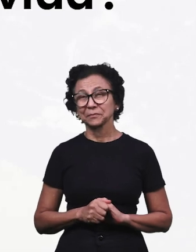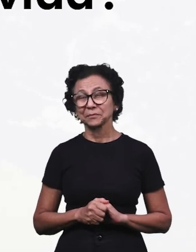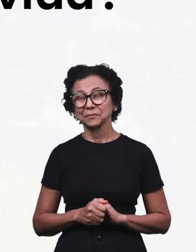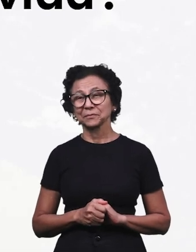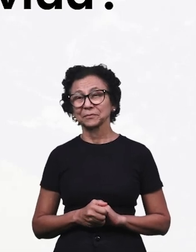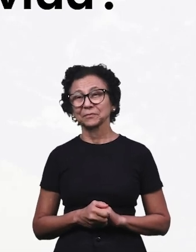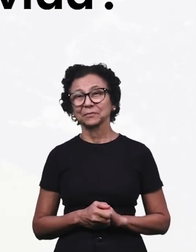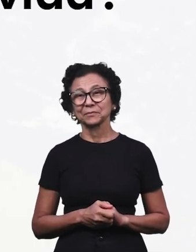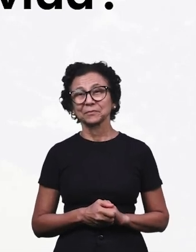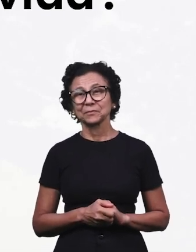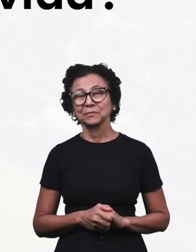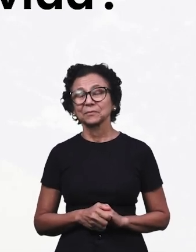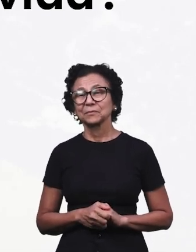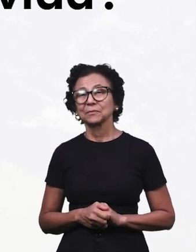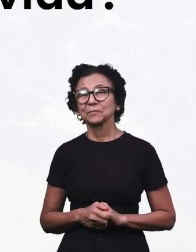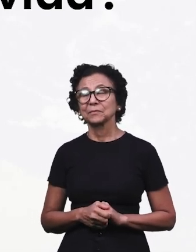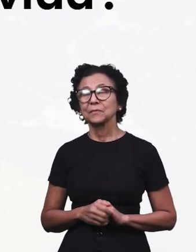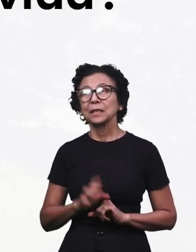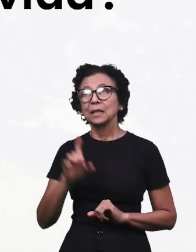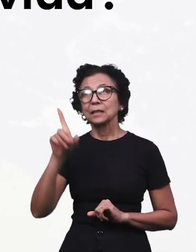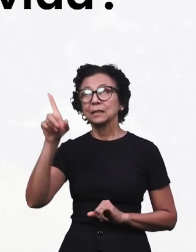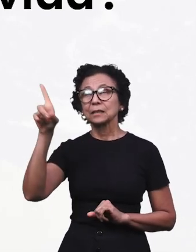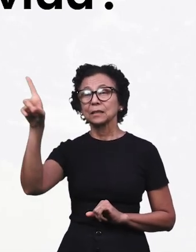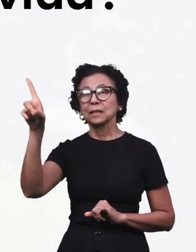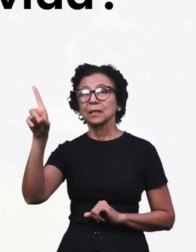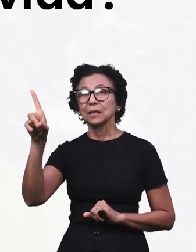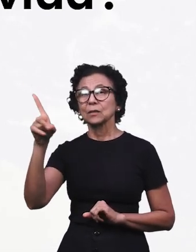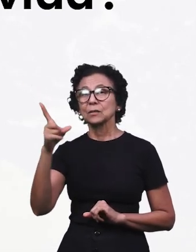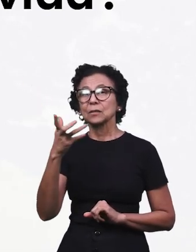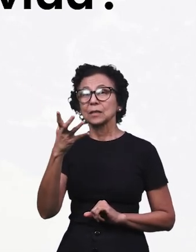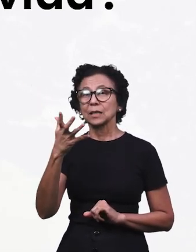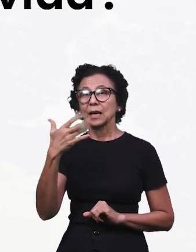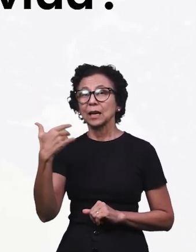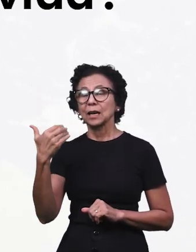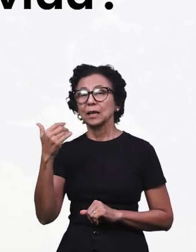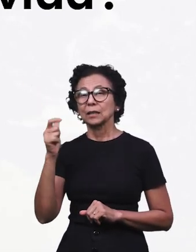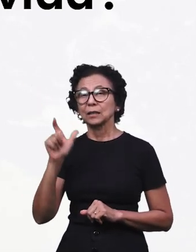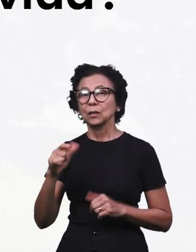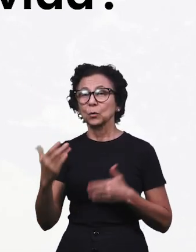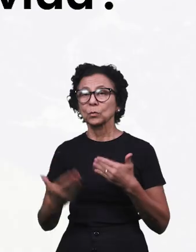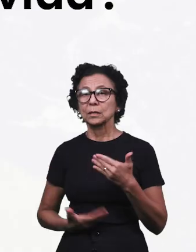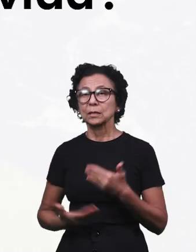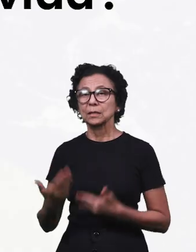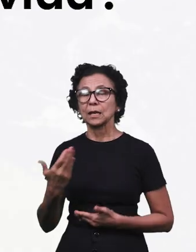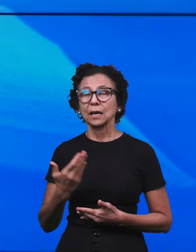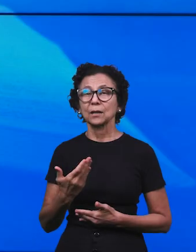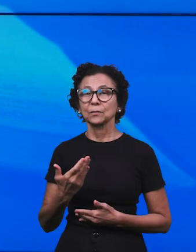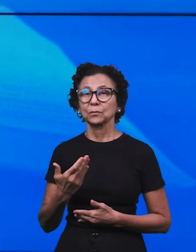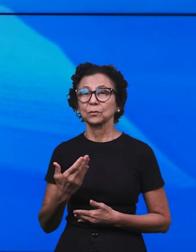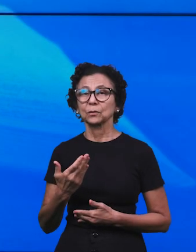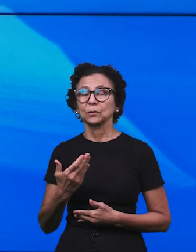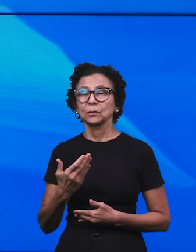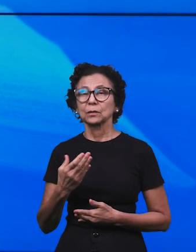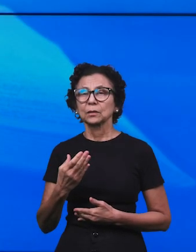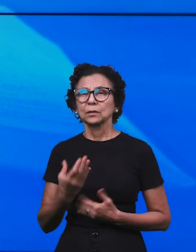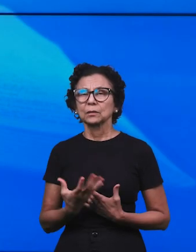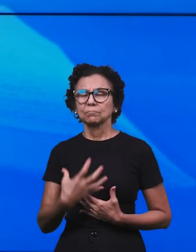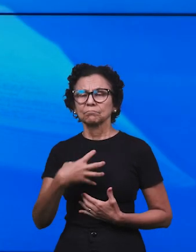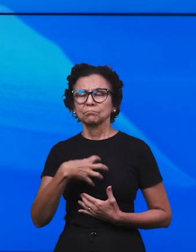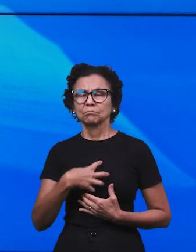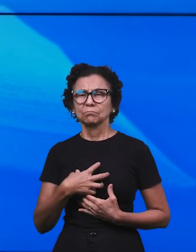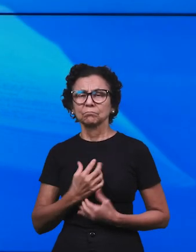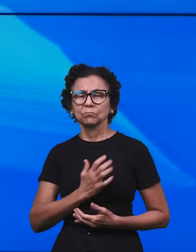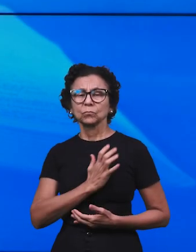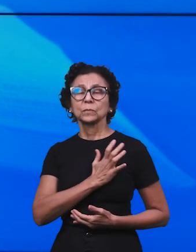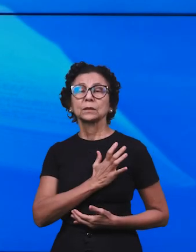servo tenha no coração sempre, durante toda a vida. Então agora nós vamos ter essa resposta